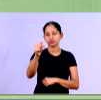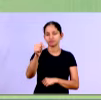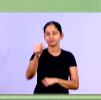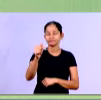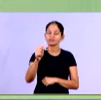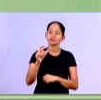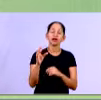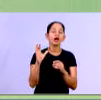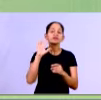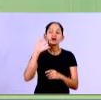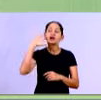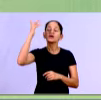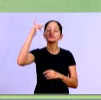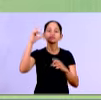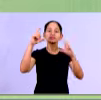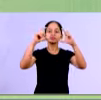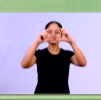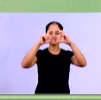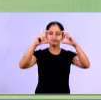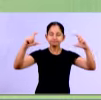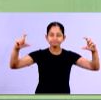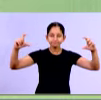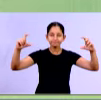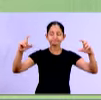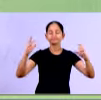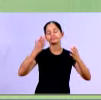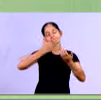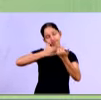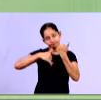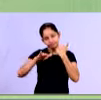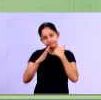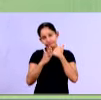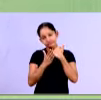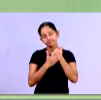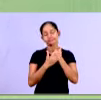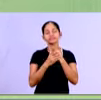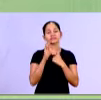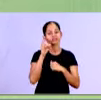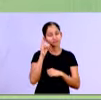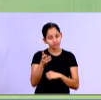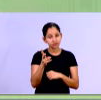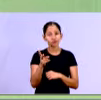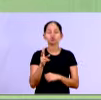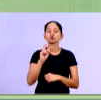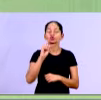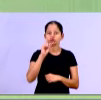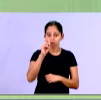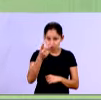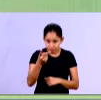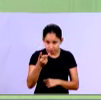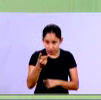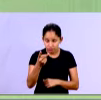E aí eu vou resolver aquilo ali, ó. Eu vou ter valor futuro, 2.000.